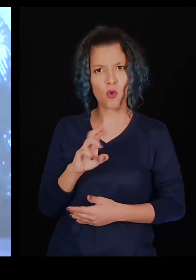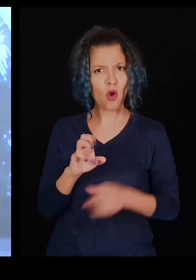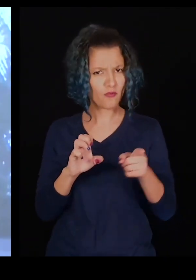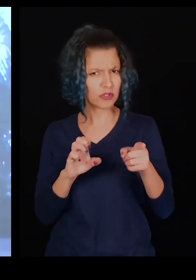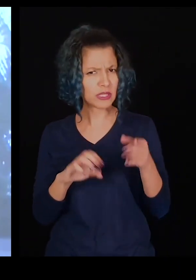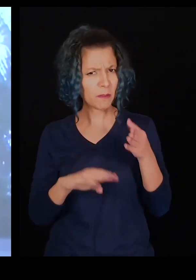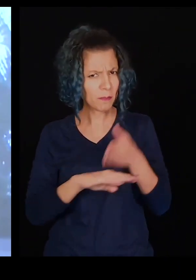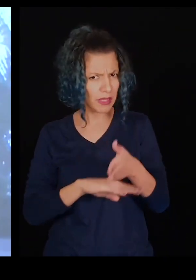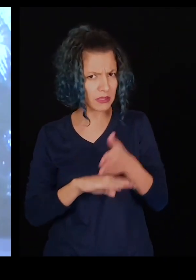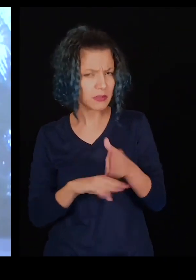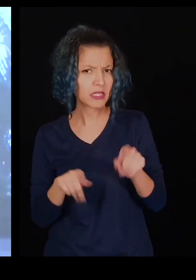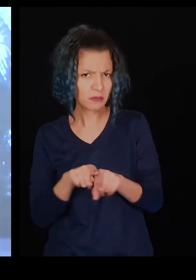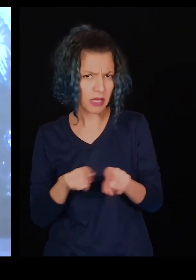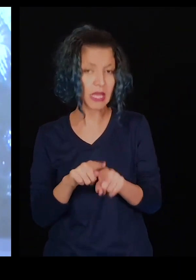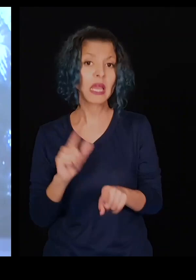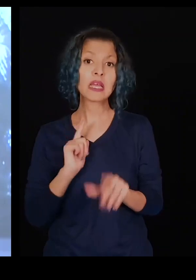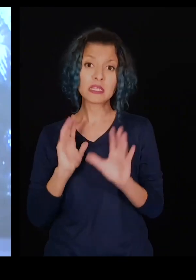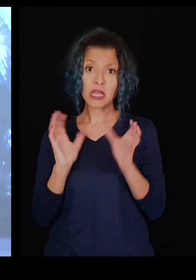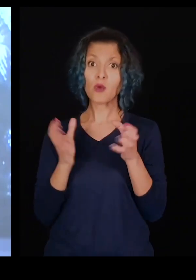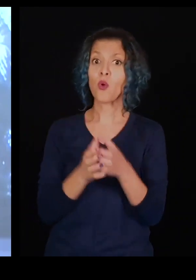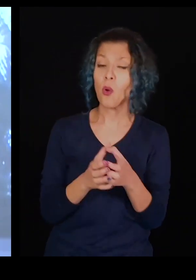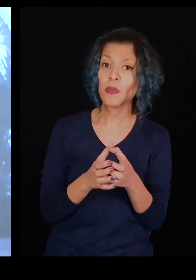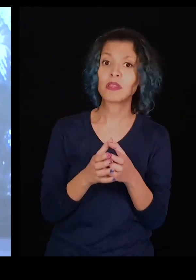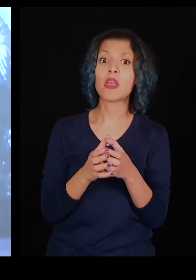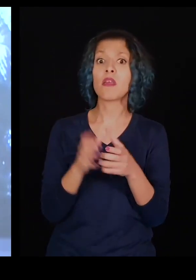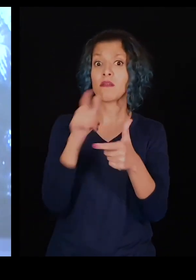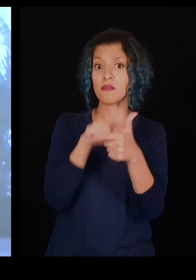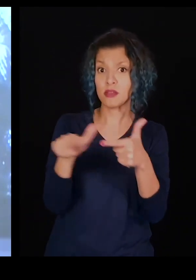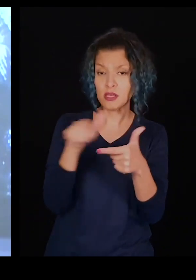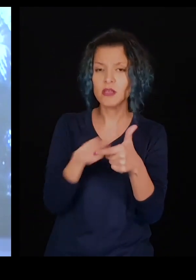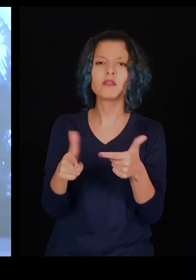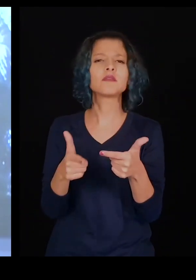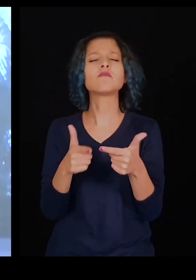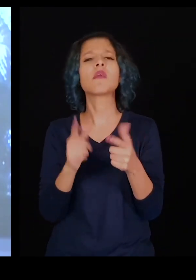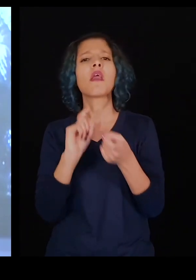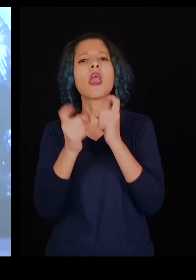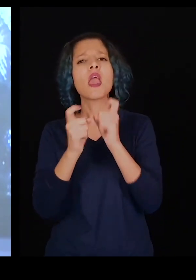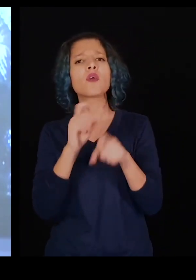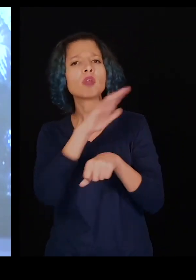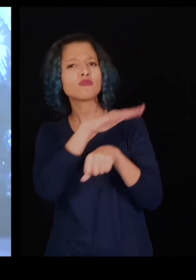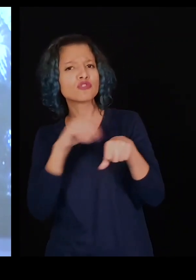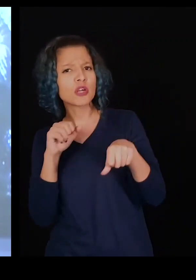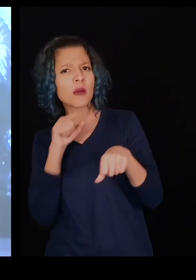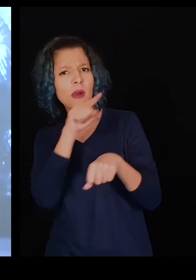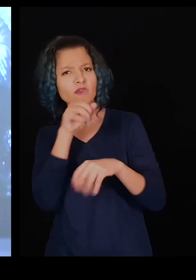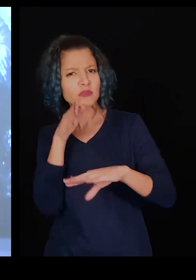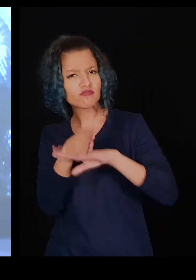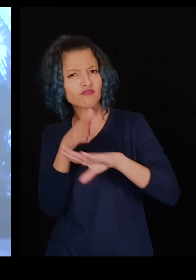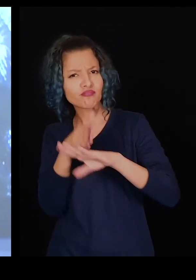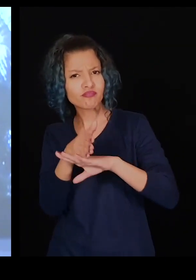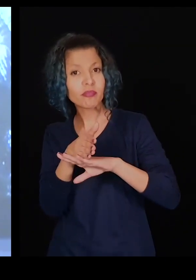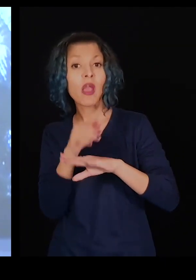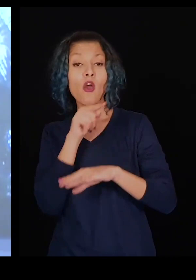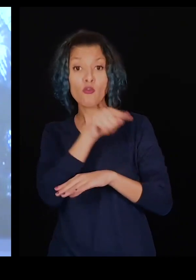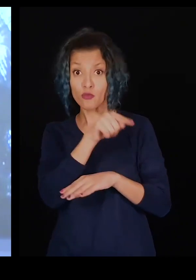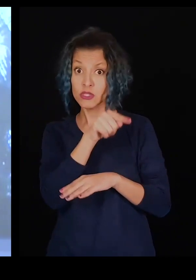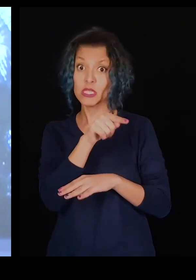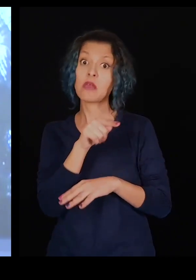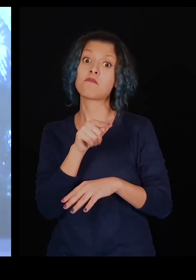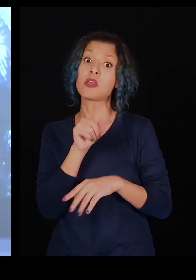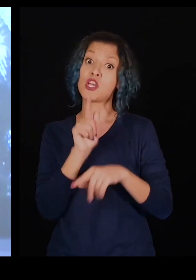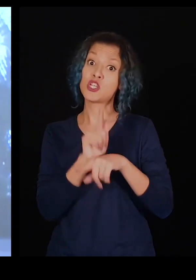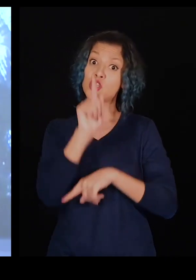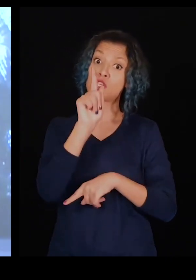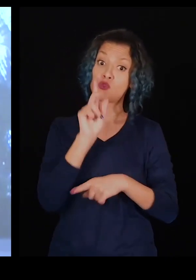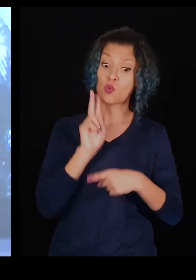Você participa? É chamado para algumas reuniões? Como é que é essa interação para dentro da empresa como executivo de causas, que também